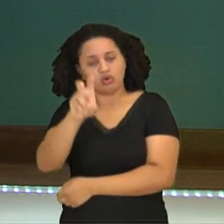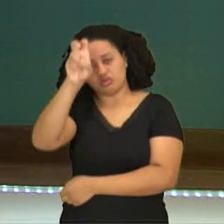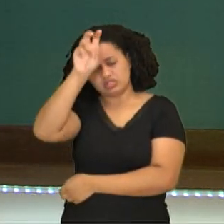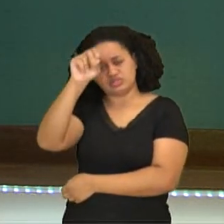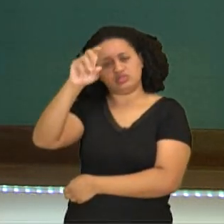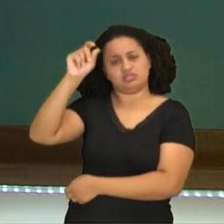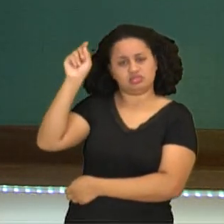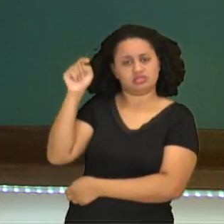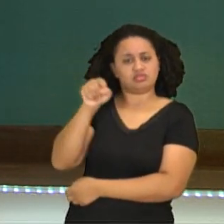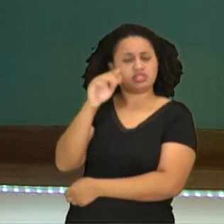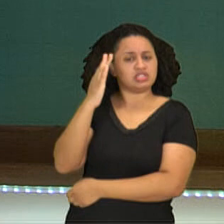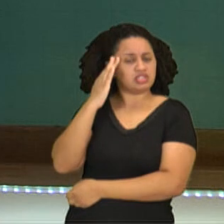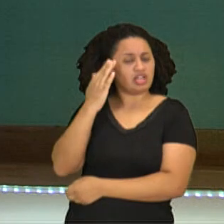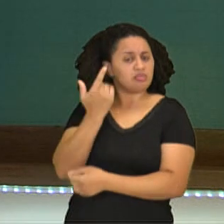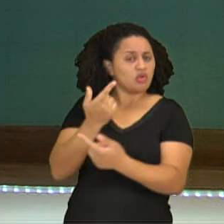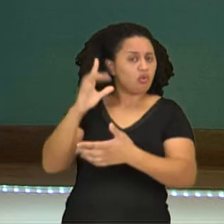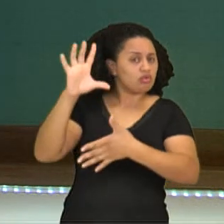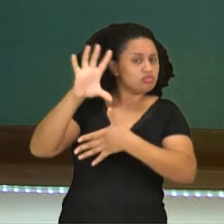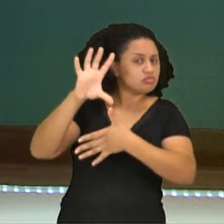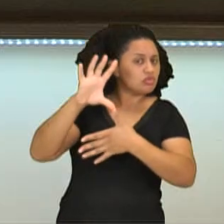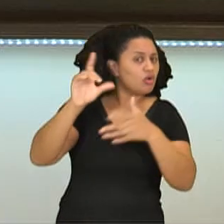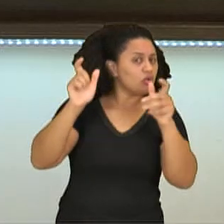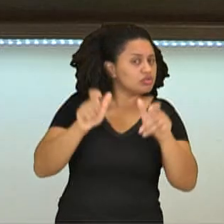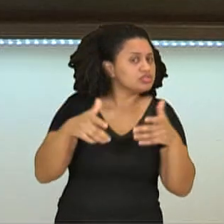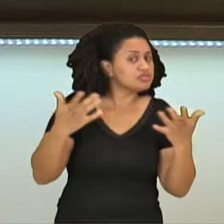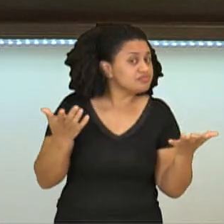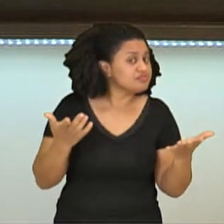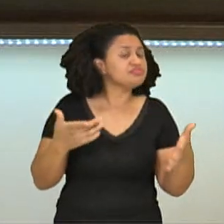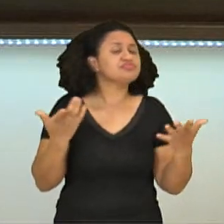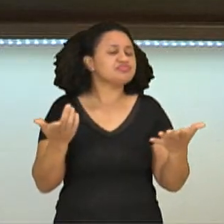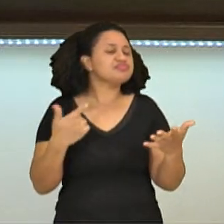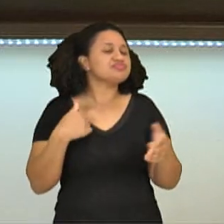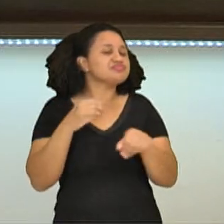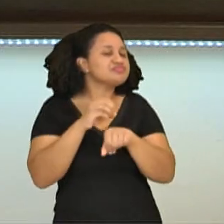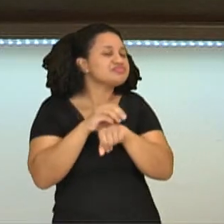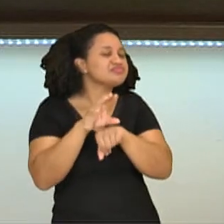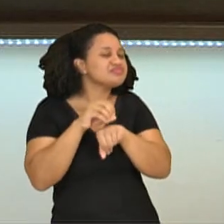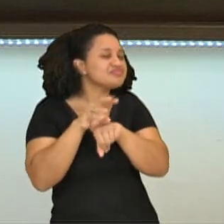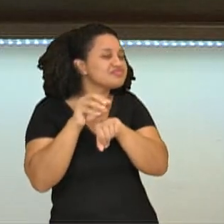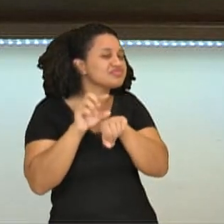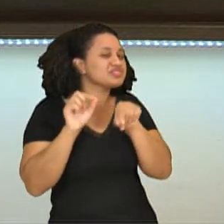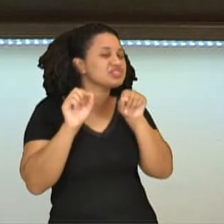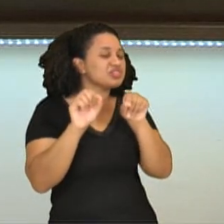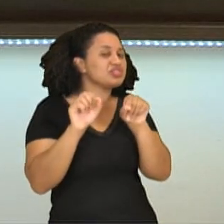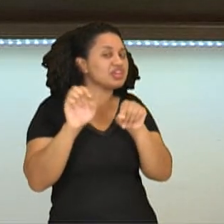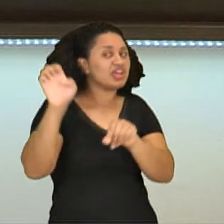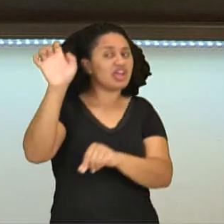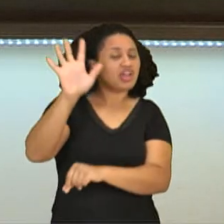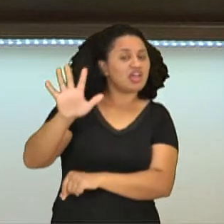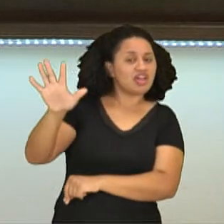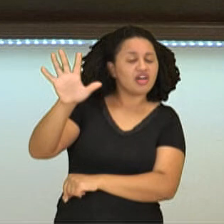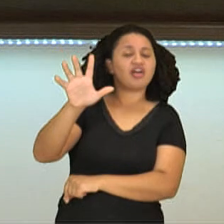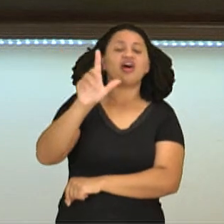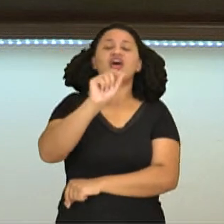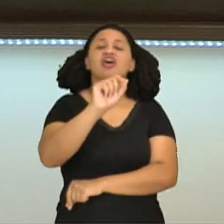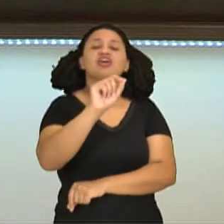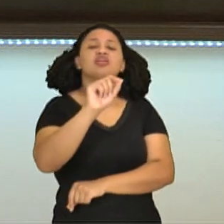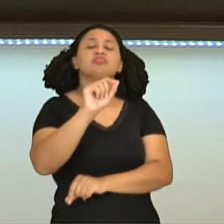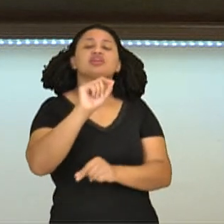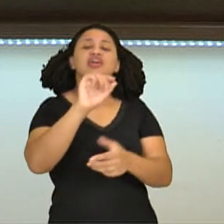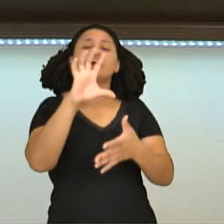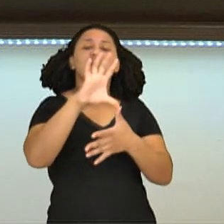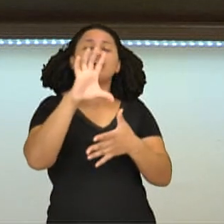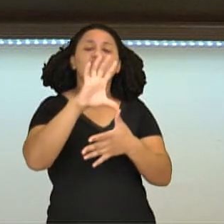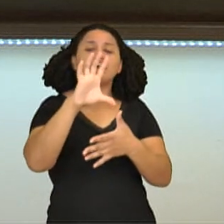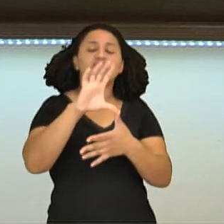mim qual continente está? Ah, vai lá, eu vou dar umas dicas. Vamos lá. Europa, África, Ásia, Oceania ou